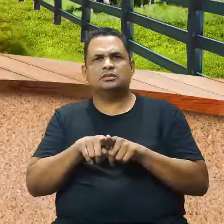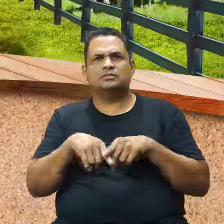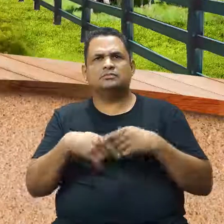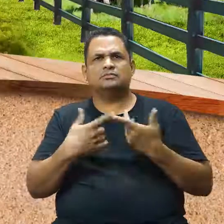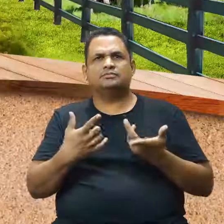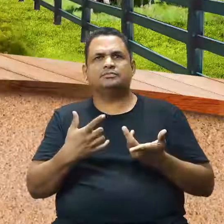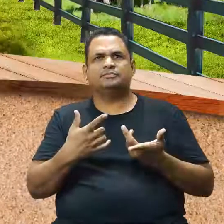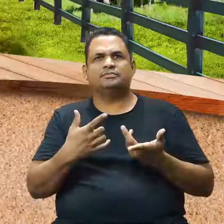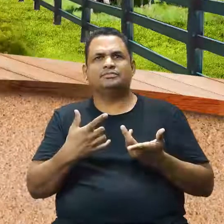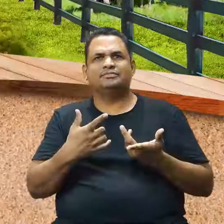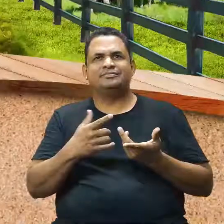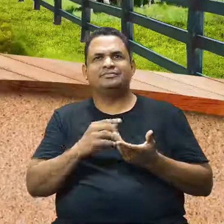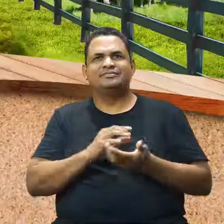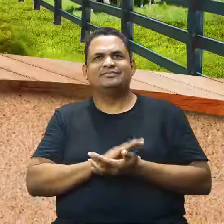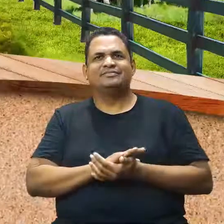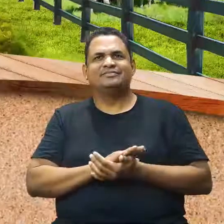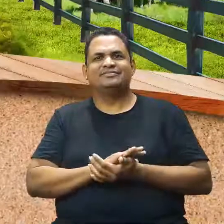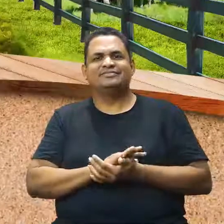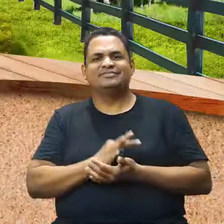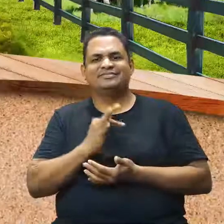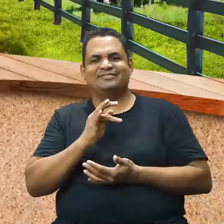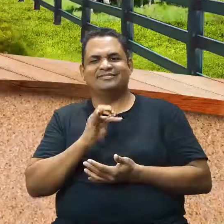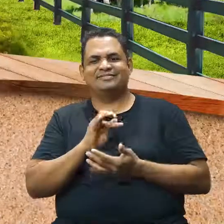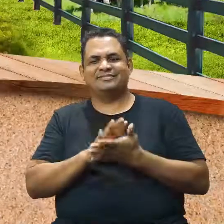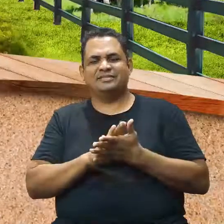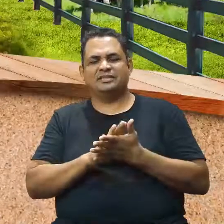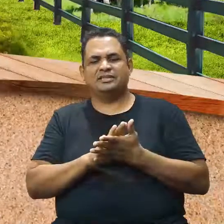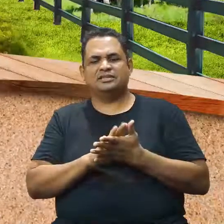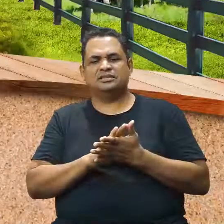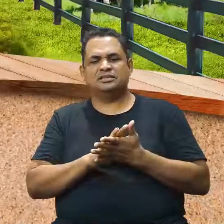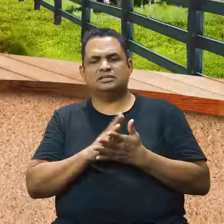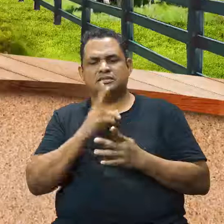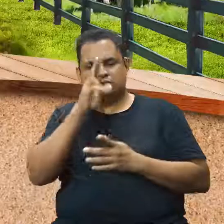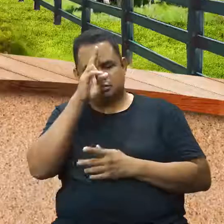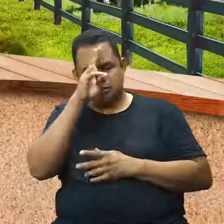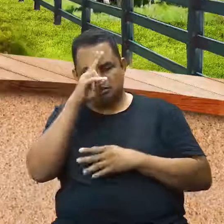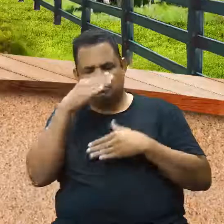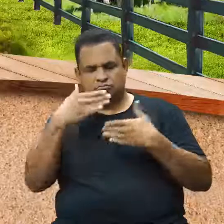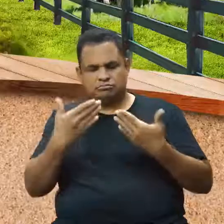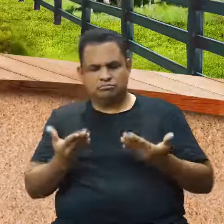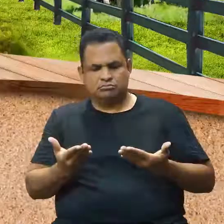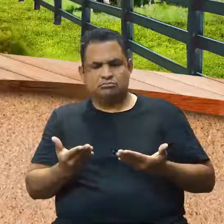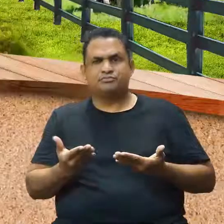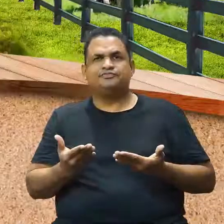da fauna, desses insetos, né?